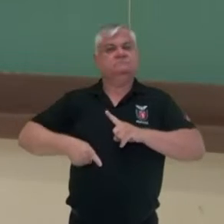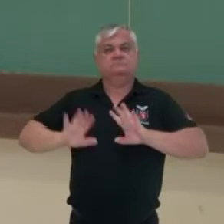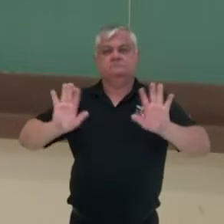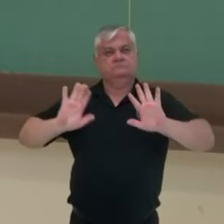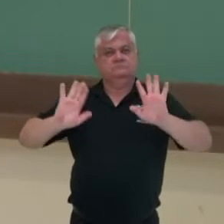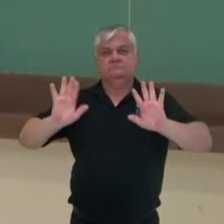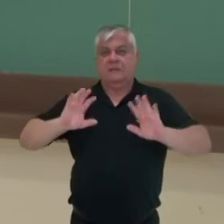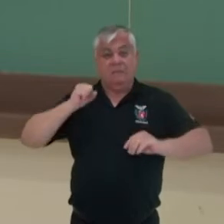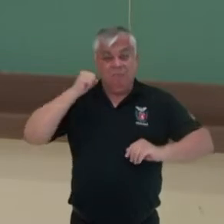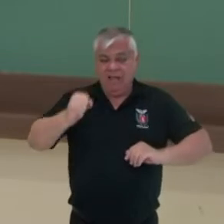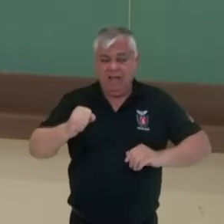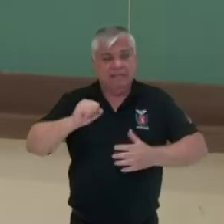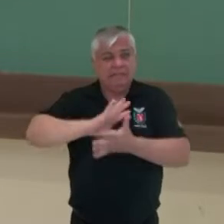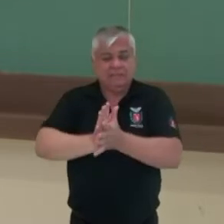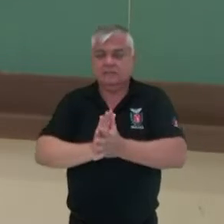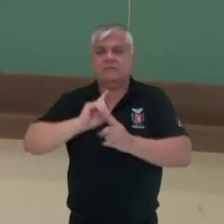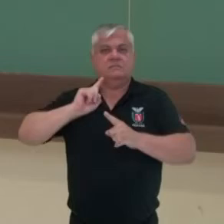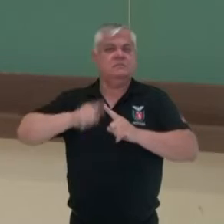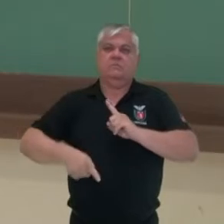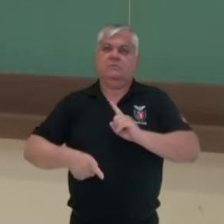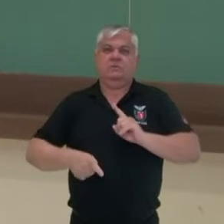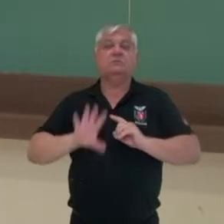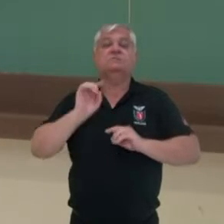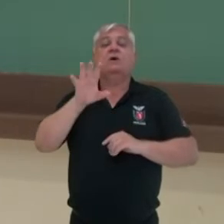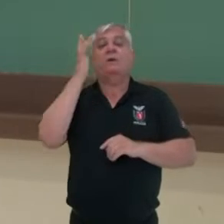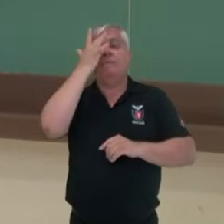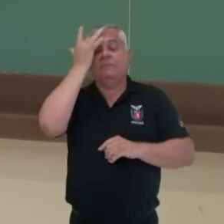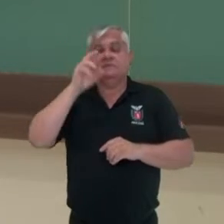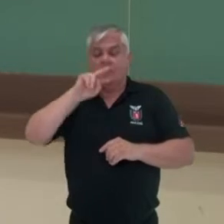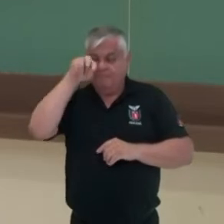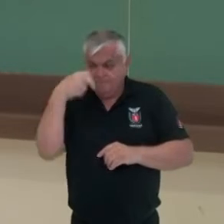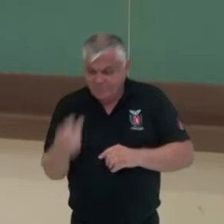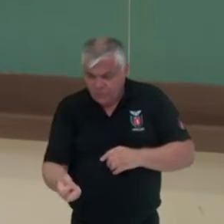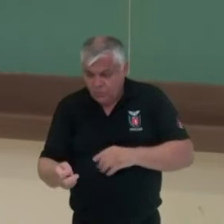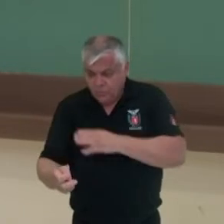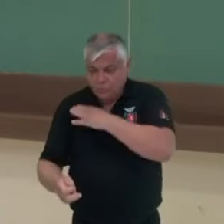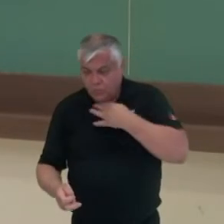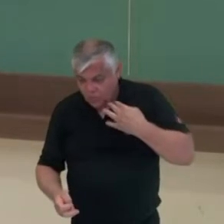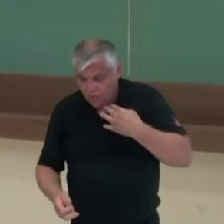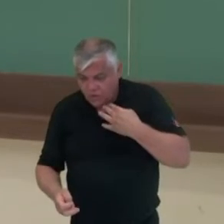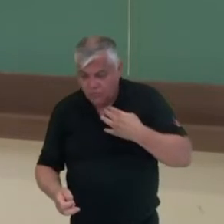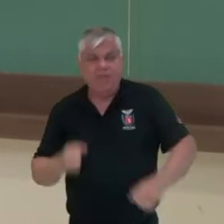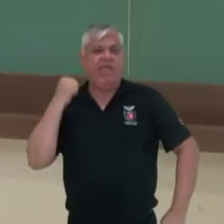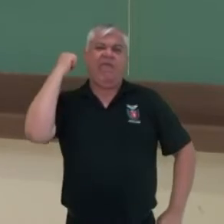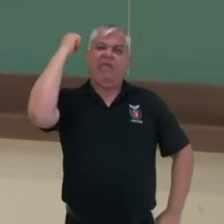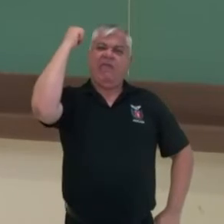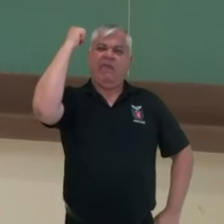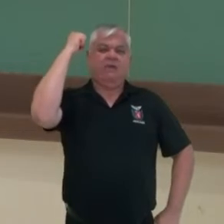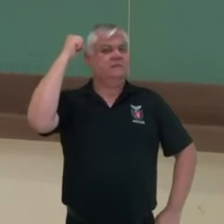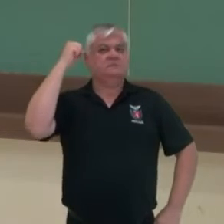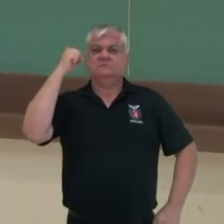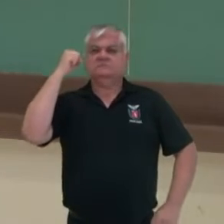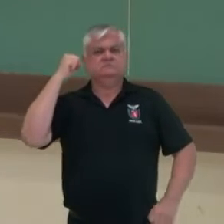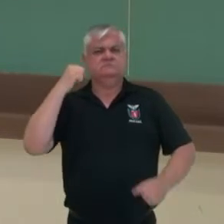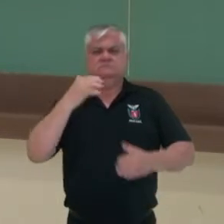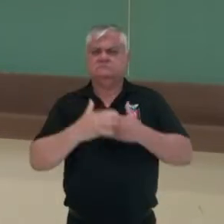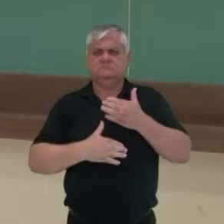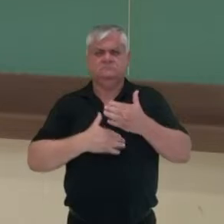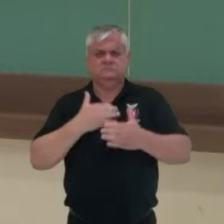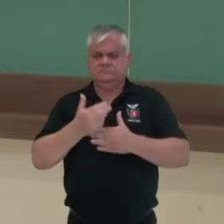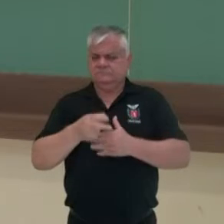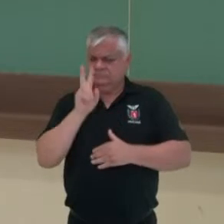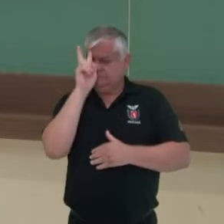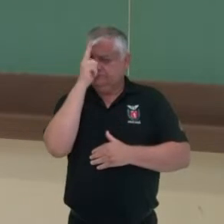atrás, algumas lutas, elas só acabavam quando a pessoa vinha a óbito, quando ela morria. E daí, com o tempo, óbvio, isso foi